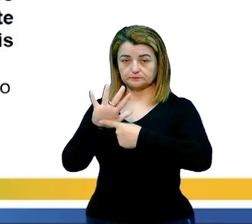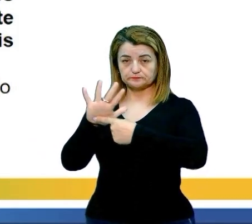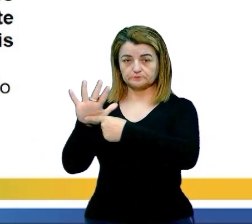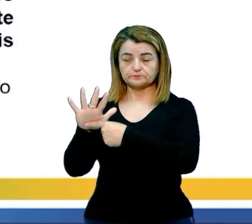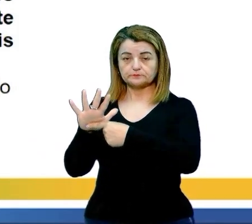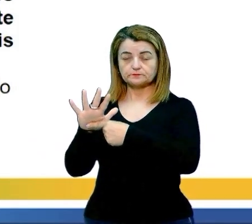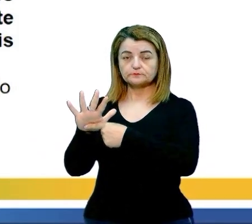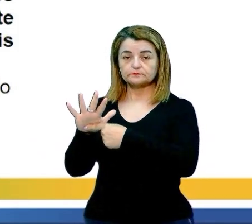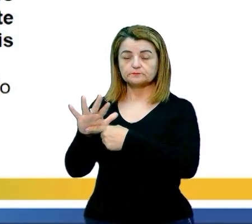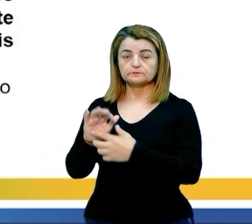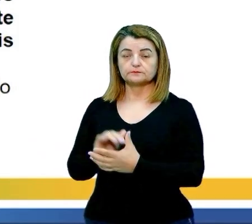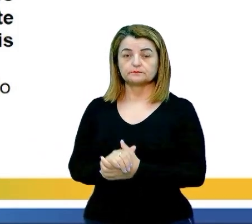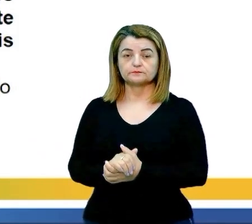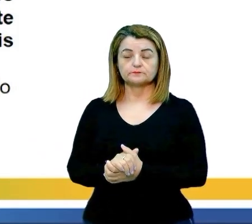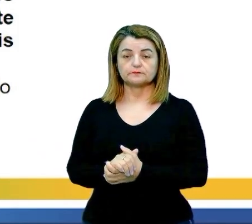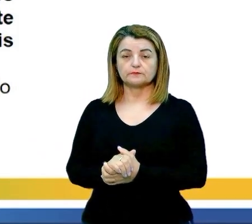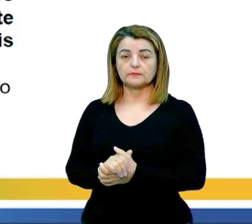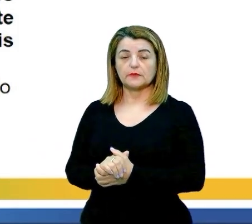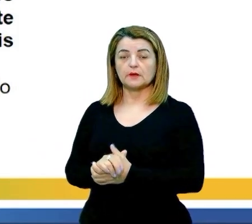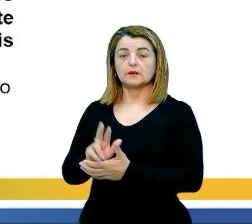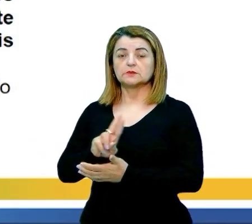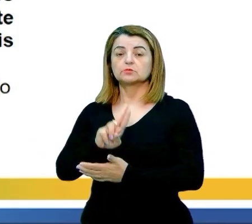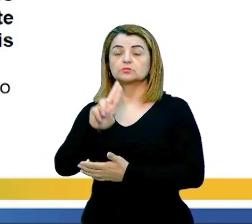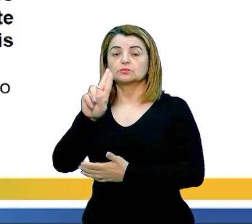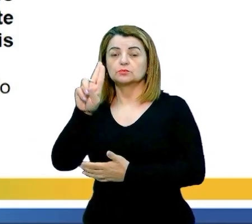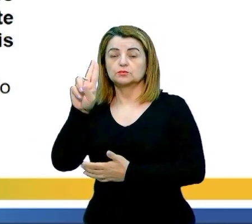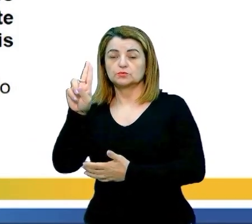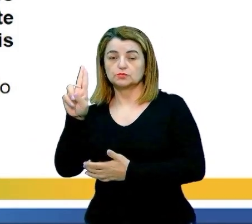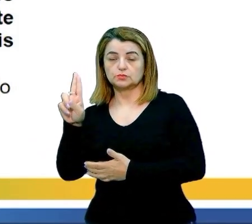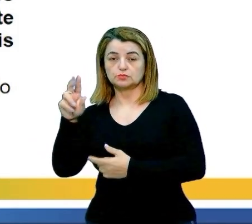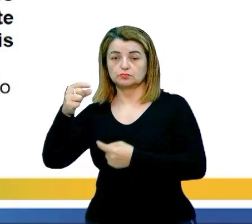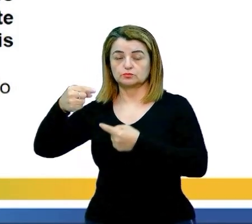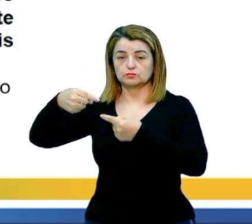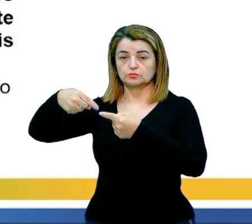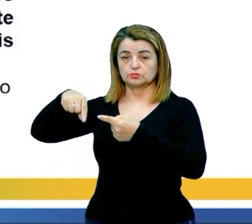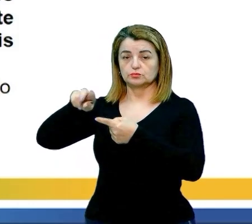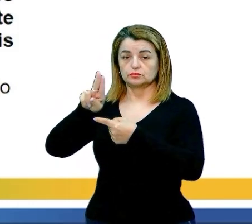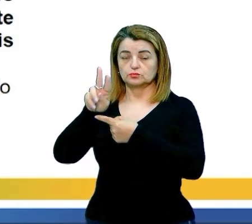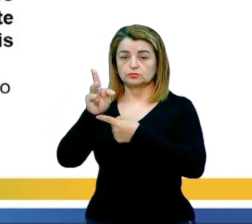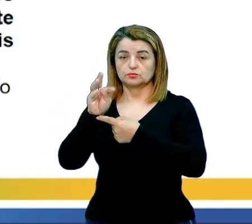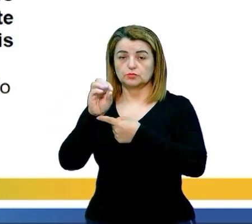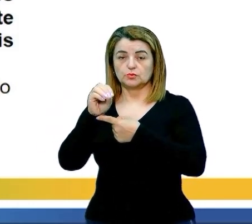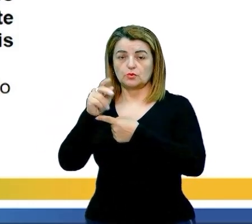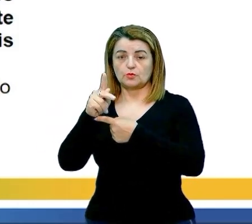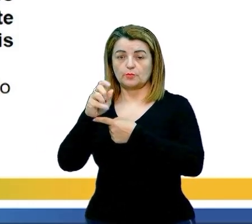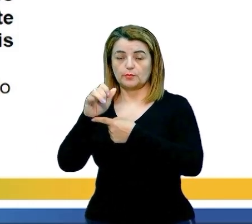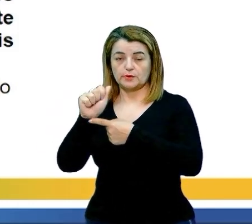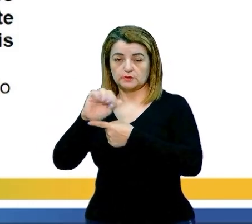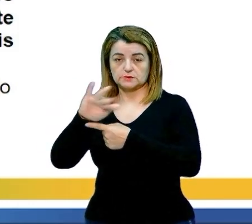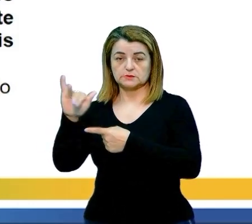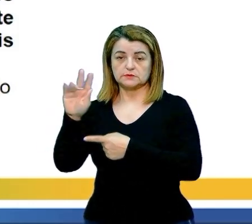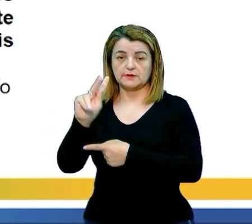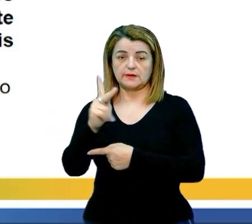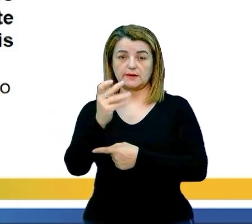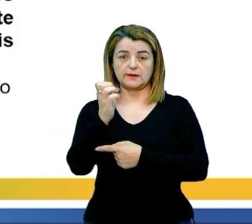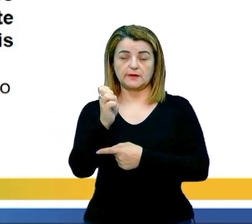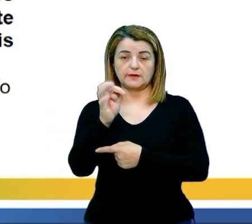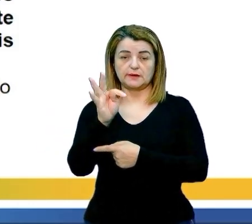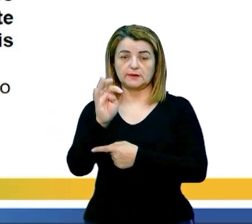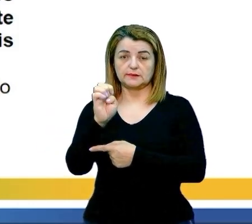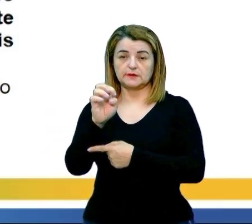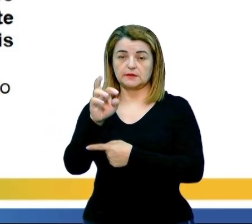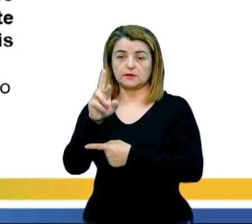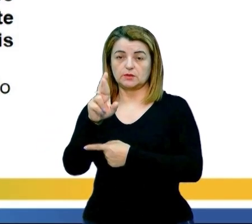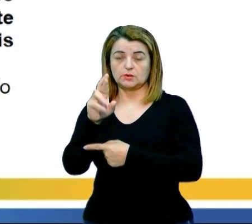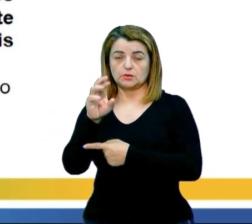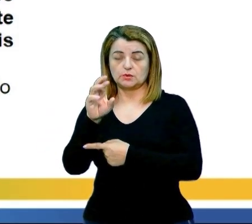dos quais eles falam, eu os chamarei, em oposição às utopias, de heterotopias. Então,